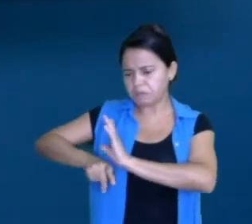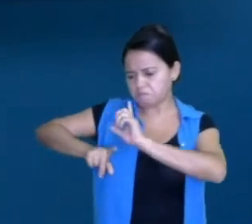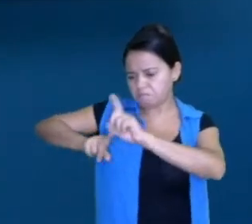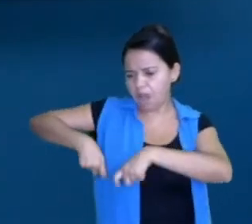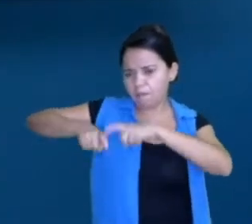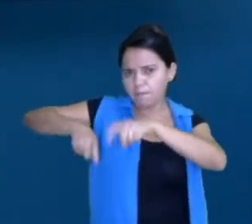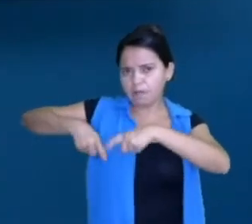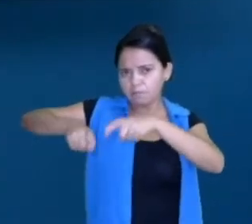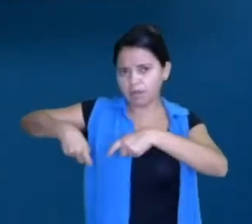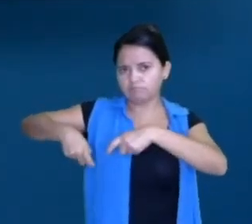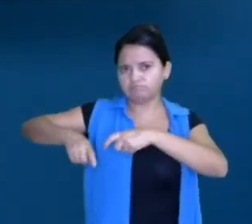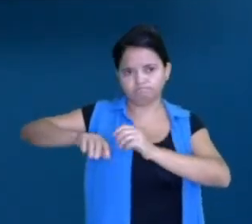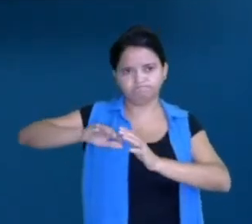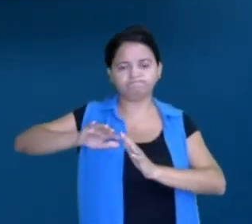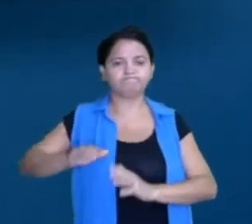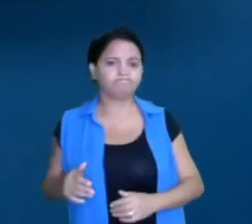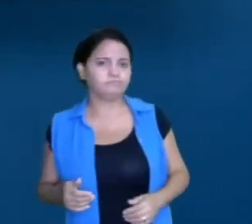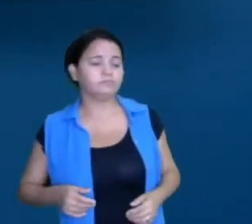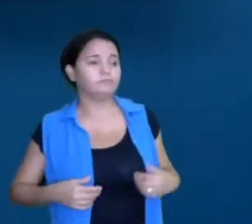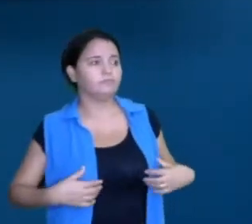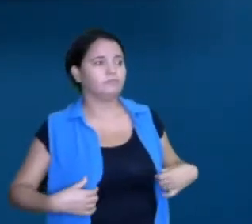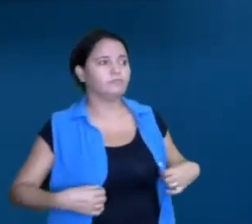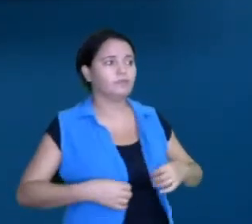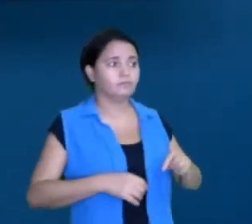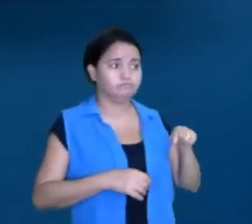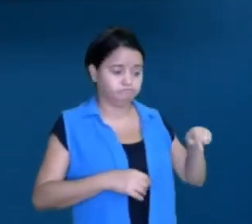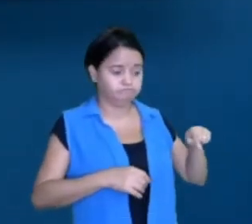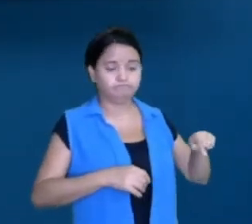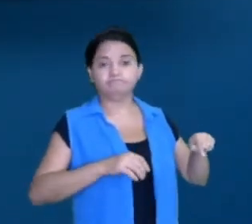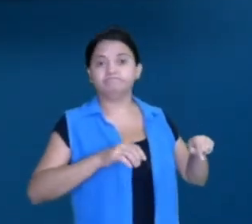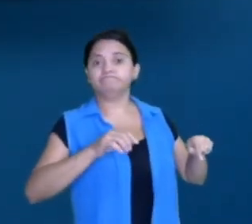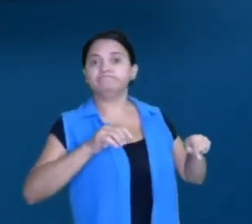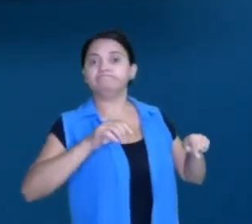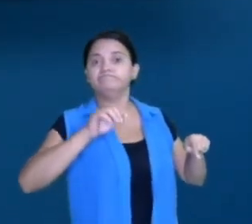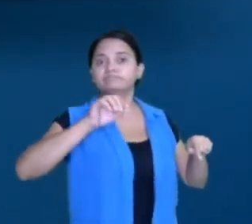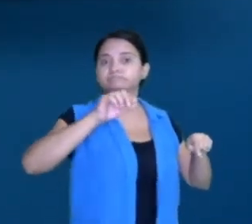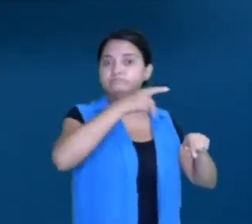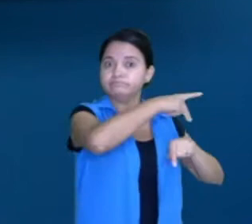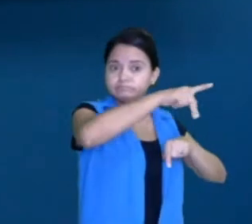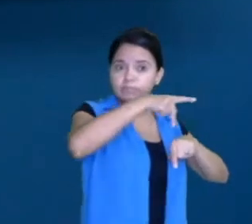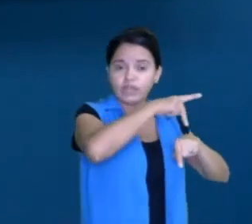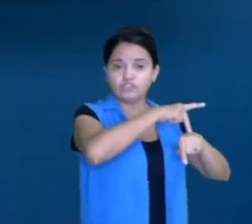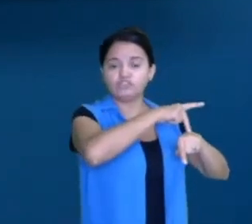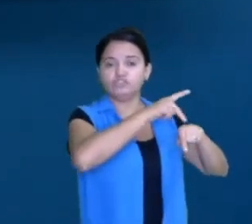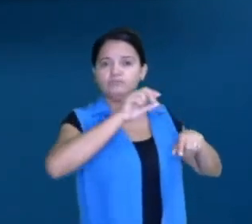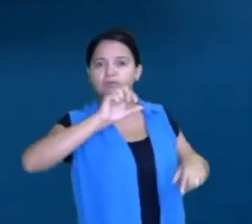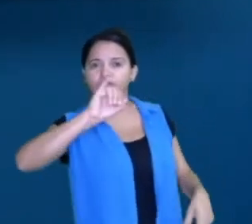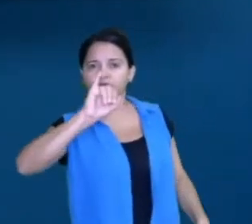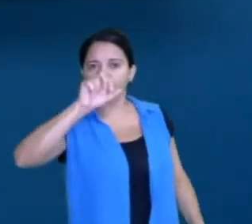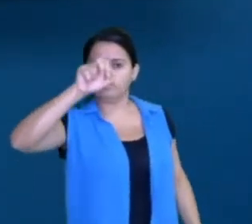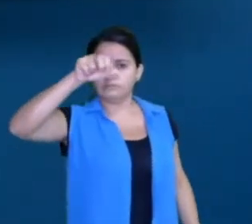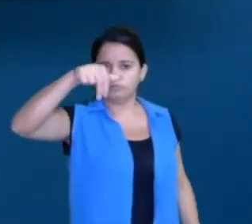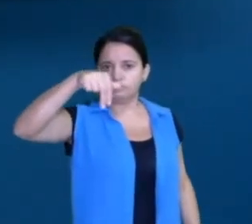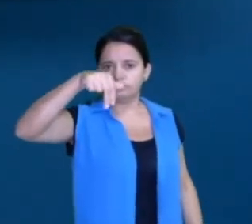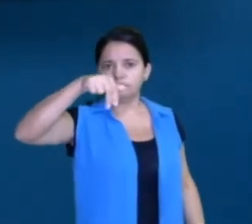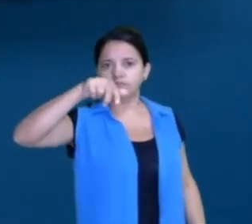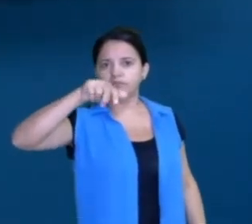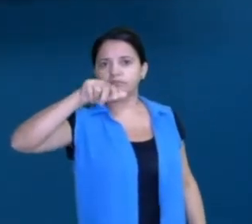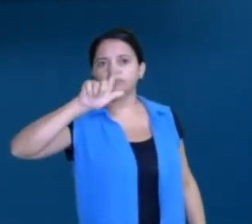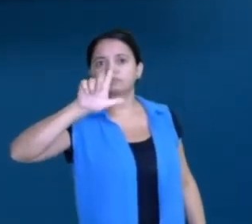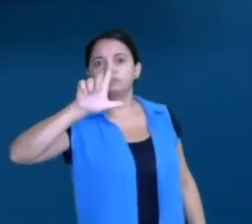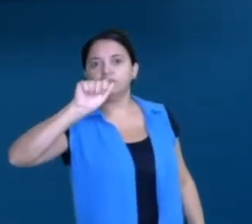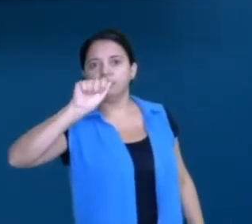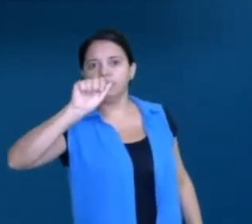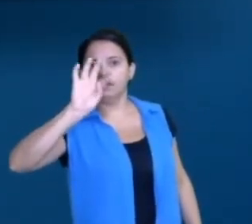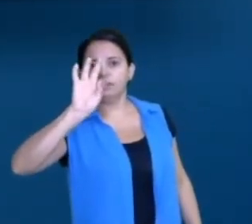a Inglaterra, né, ela, com o interesse de não haver uma concorrência, resolve dar à região